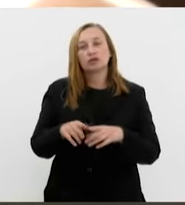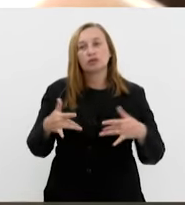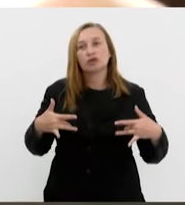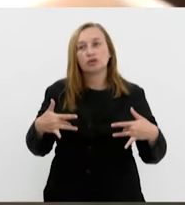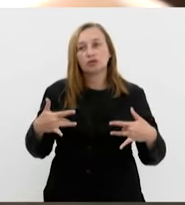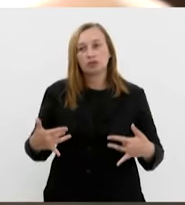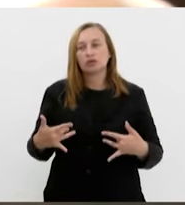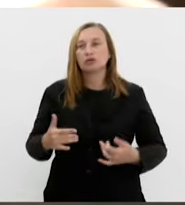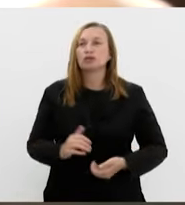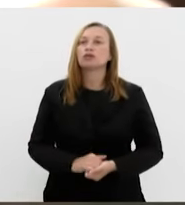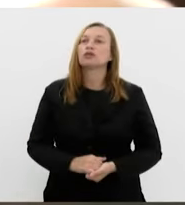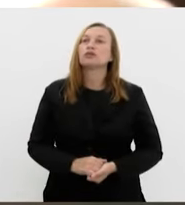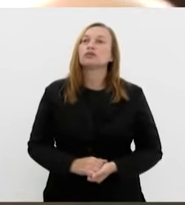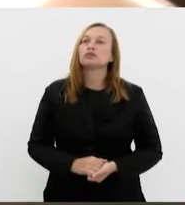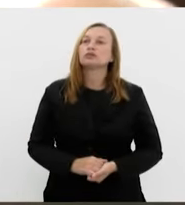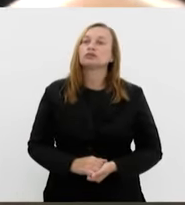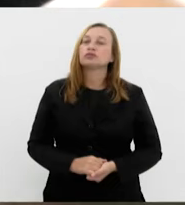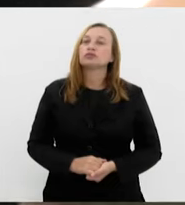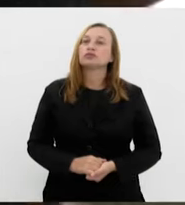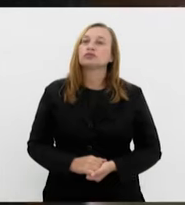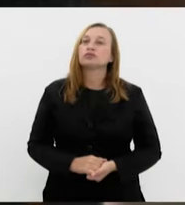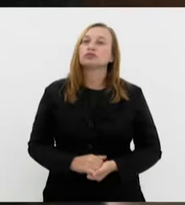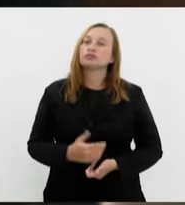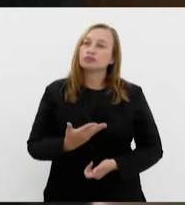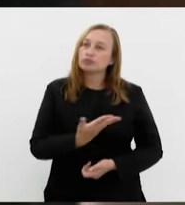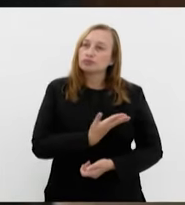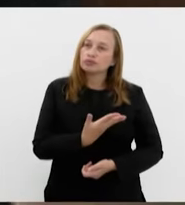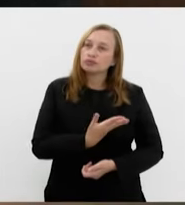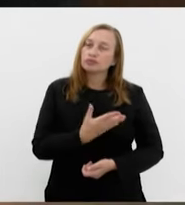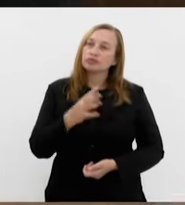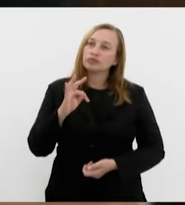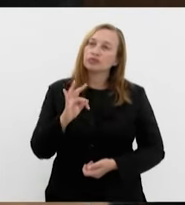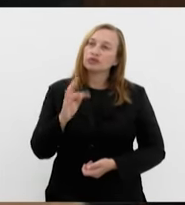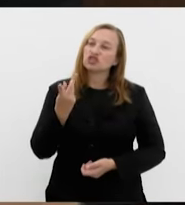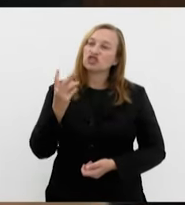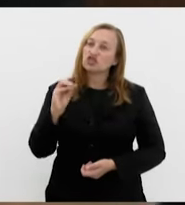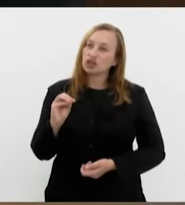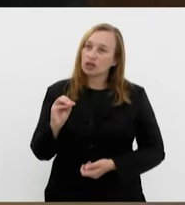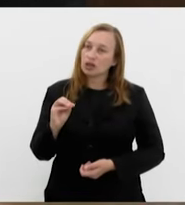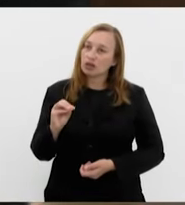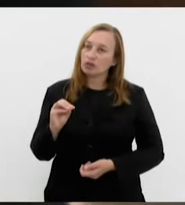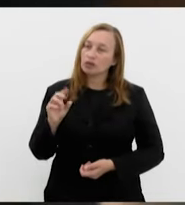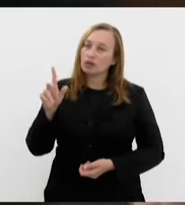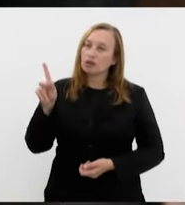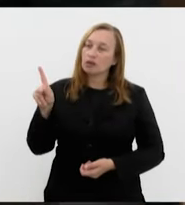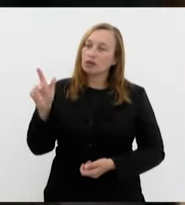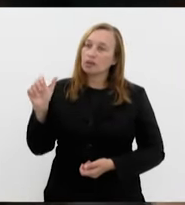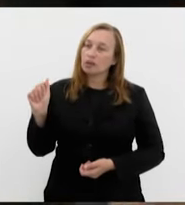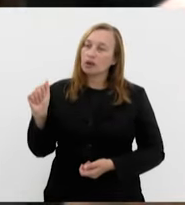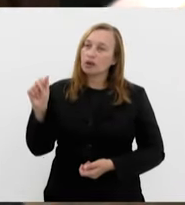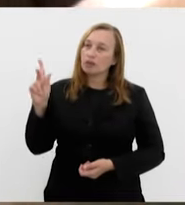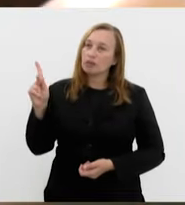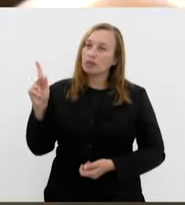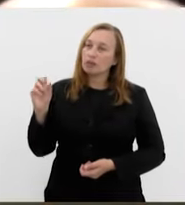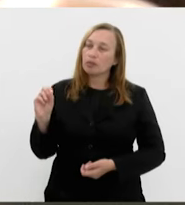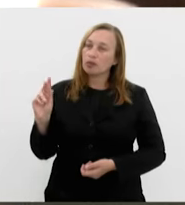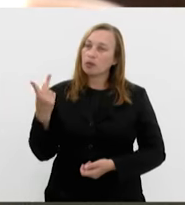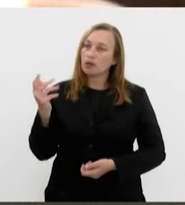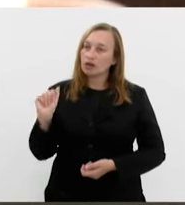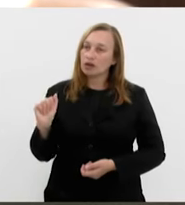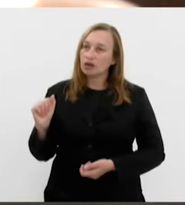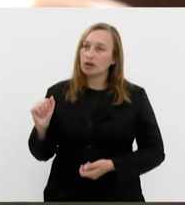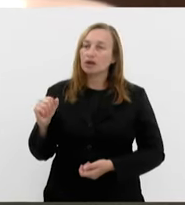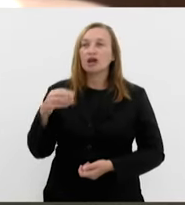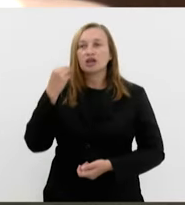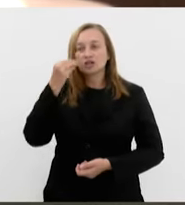solidarizar com o meu amigo Tiago Pampolha, com a situação que ele está